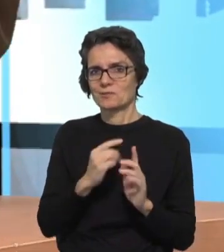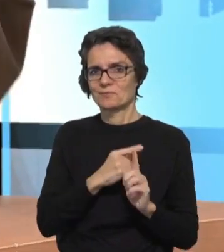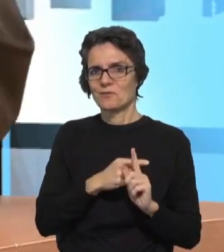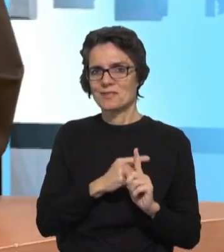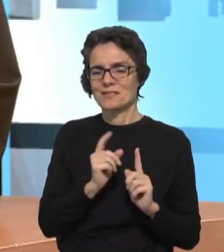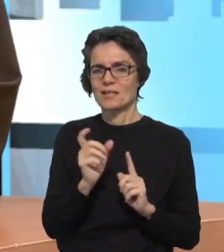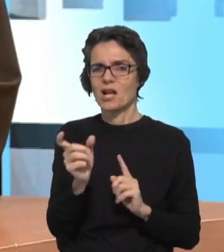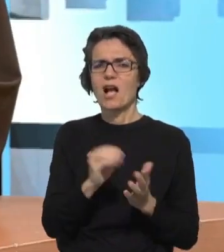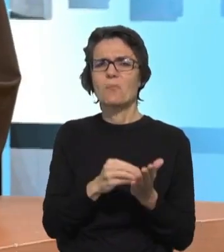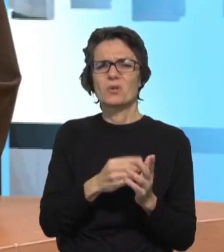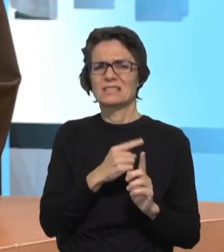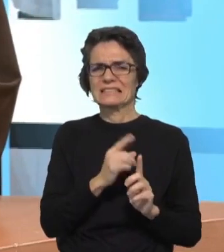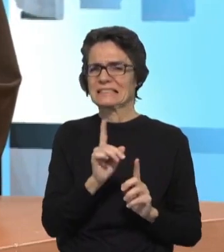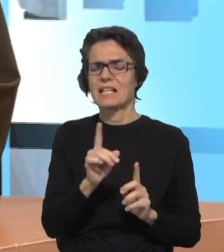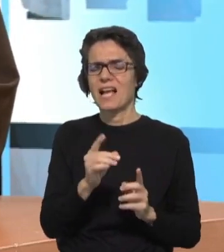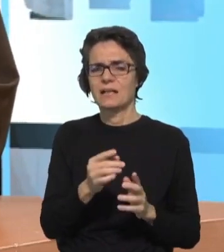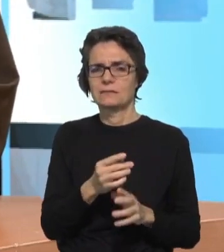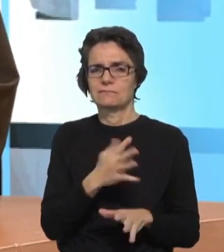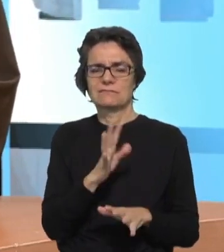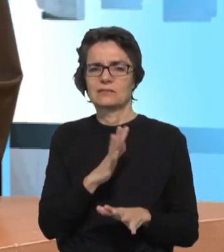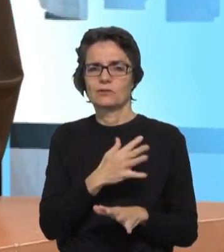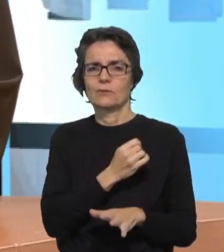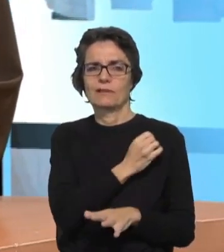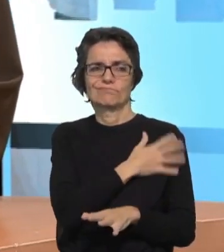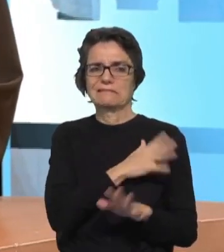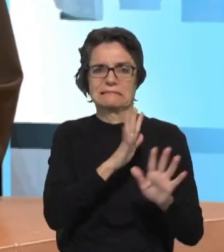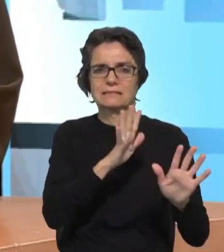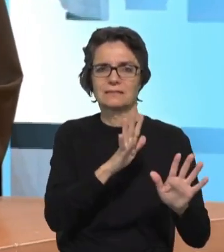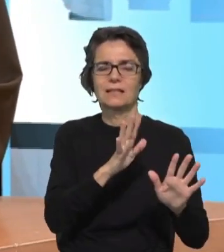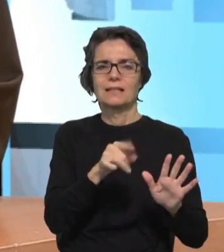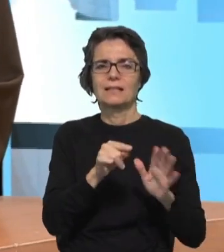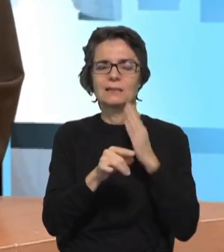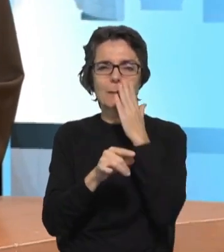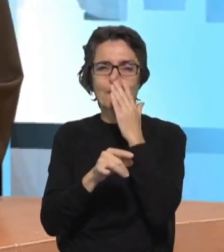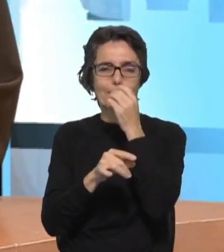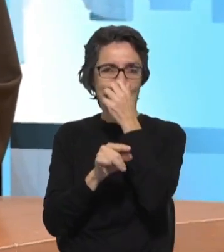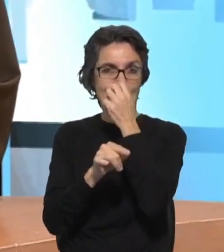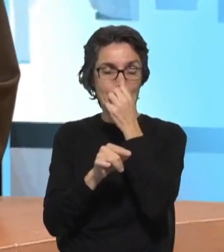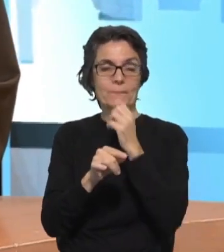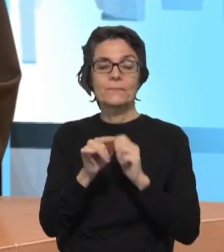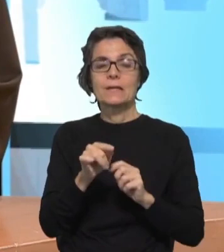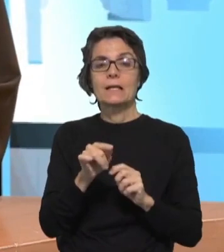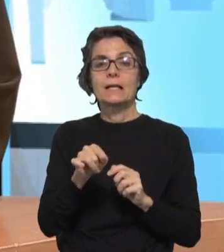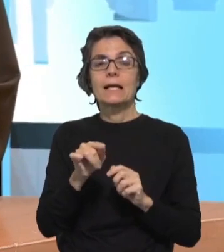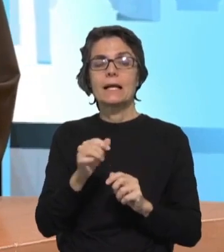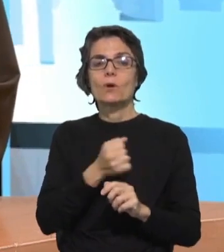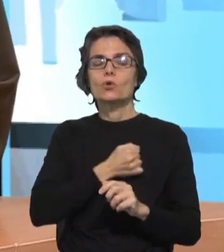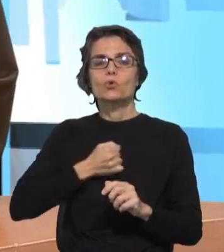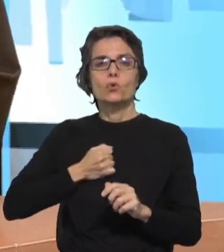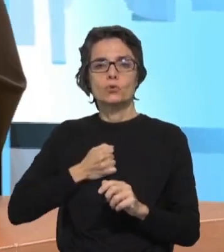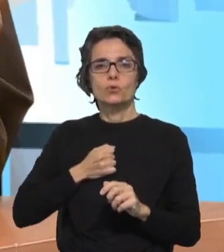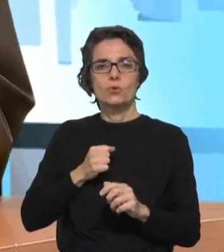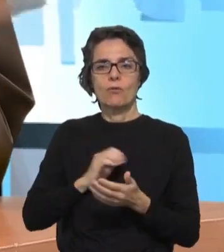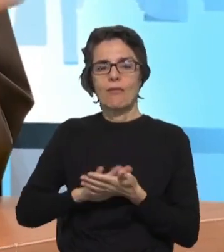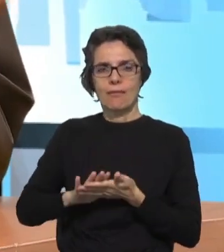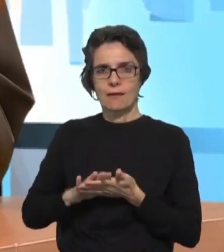uma pobreza franciscana, até às vezes uma miséria franciscana. Não é? Na verdade, o texto da regra fala do não próprio, da não propriedade. Isto